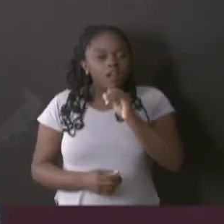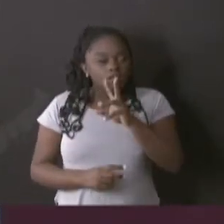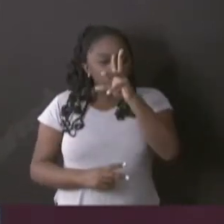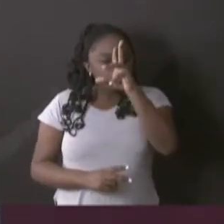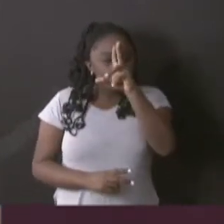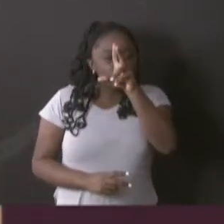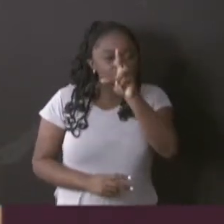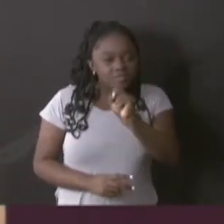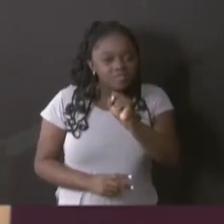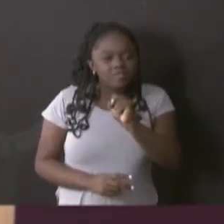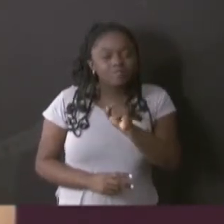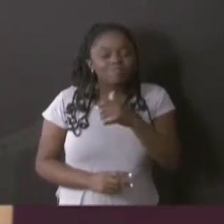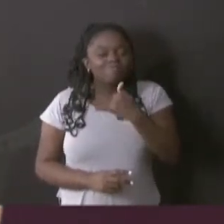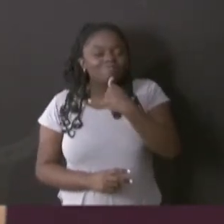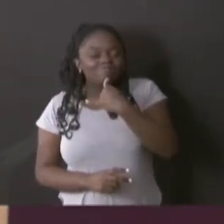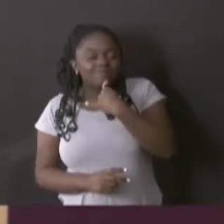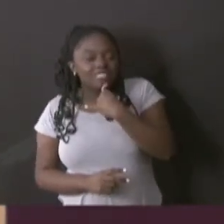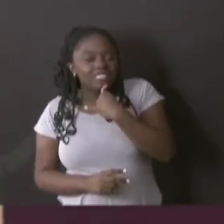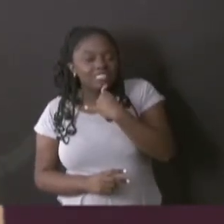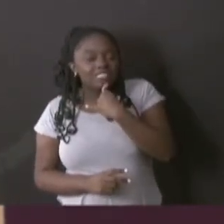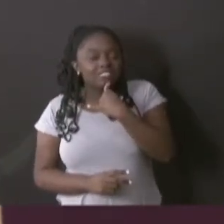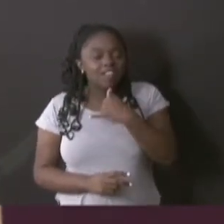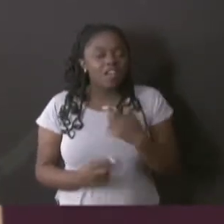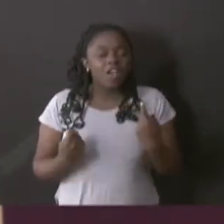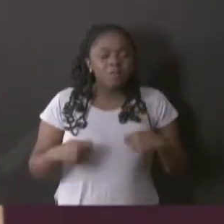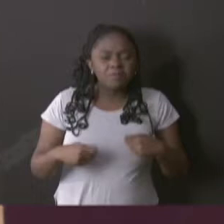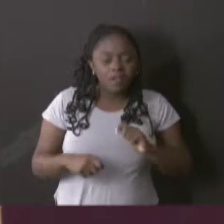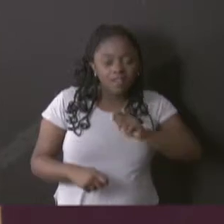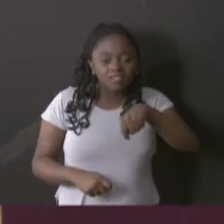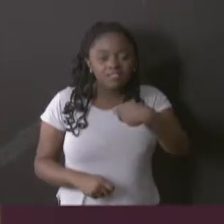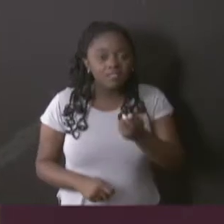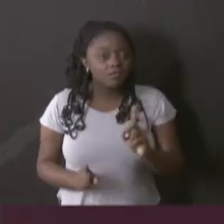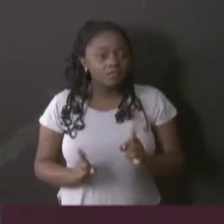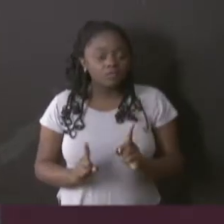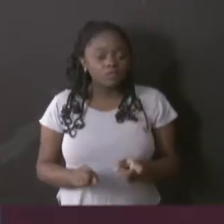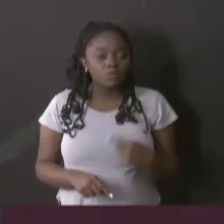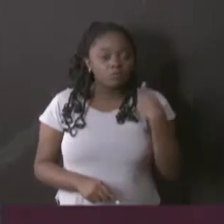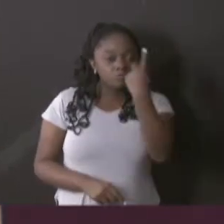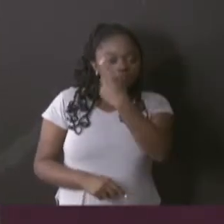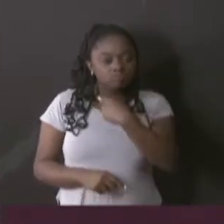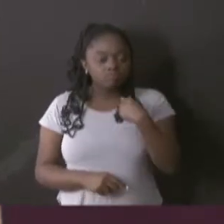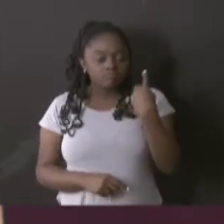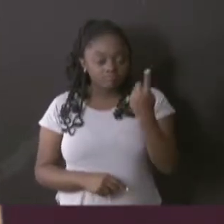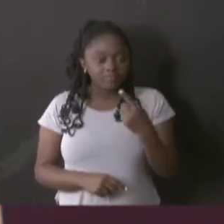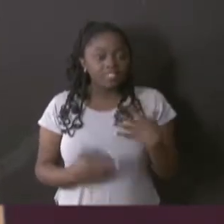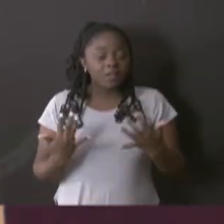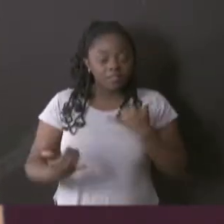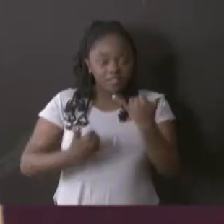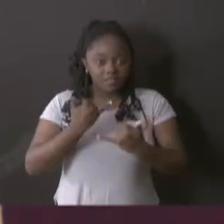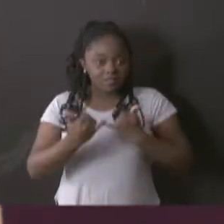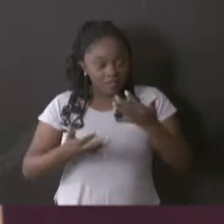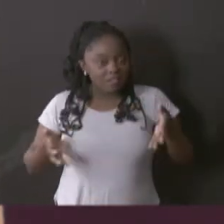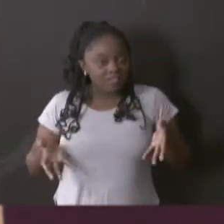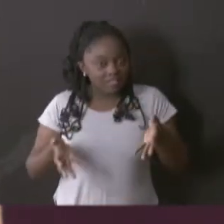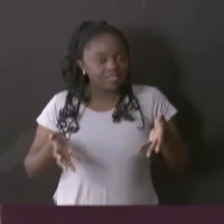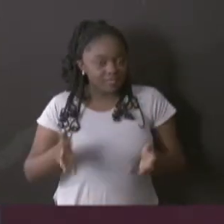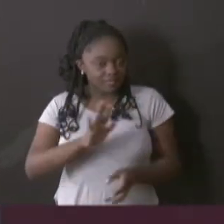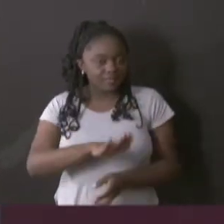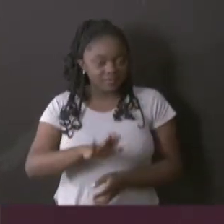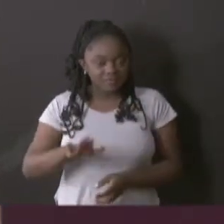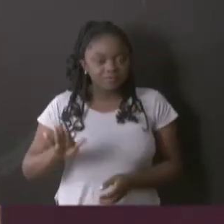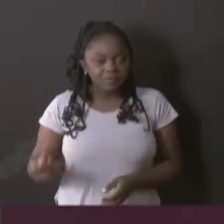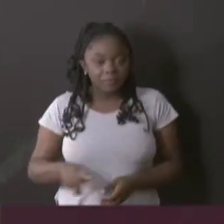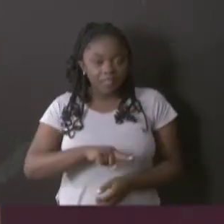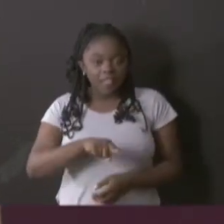Entendo. Você está muito triste. Eu não preciso nem fazer o sinal. Então, esse brinquedo estimula isso nas crianças, né, para que